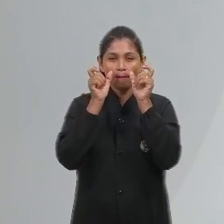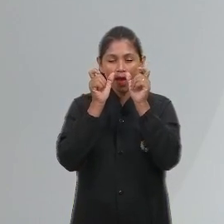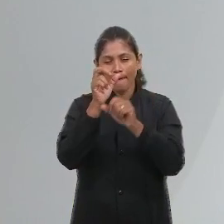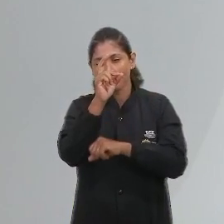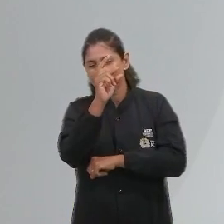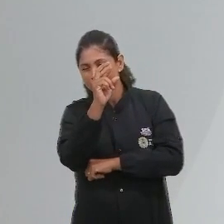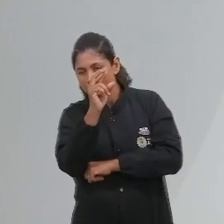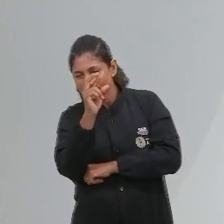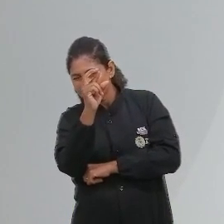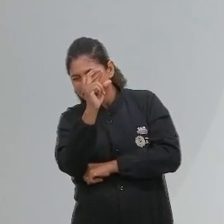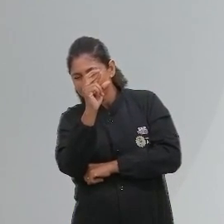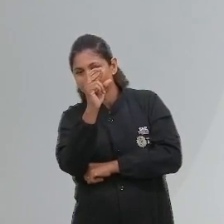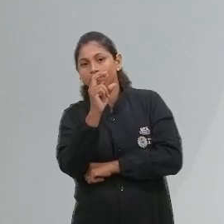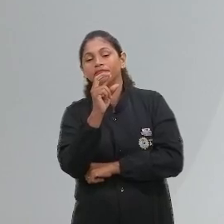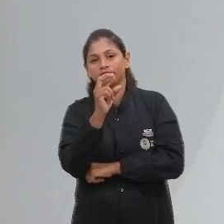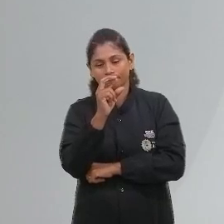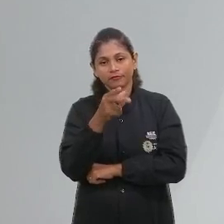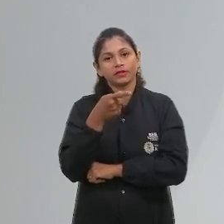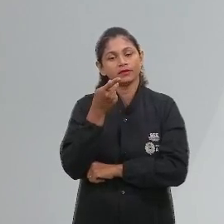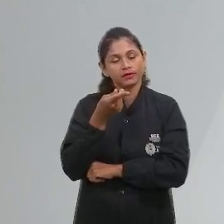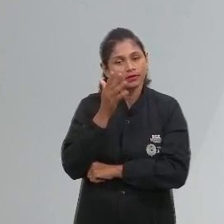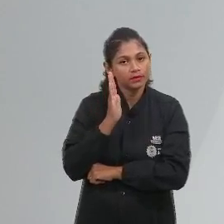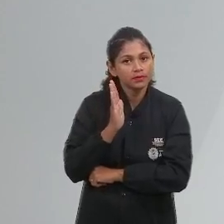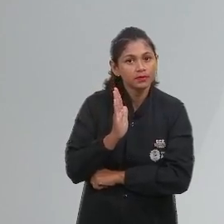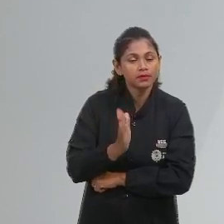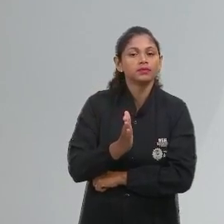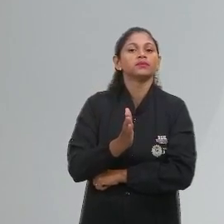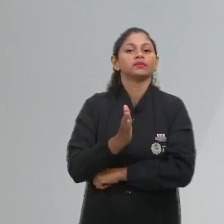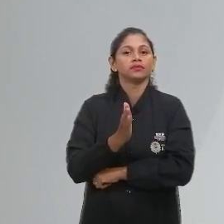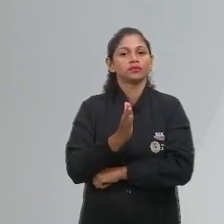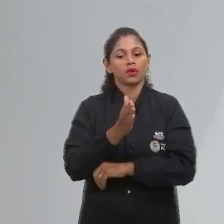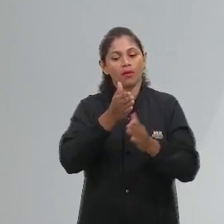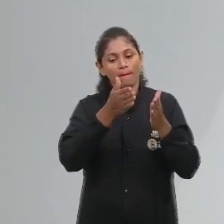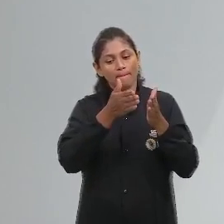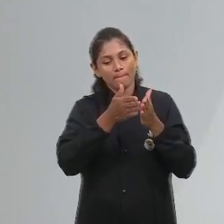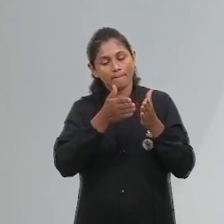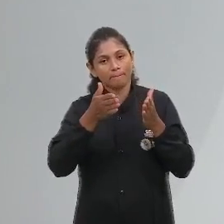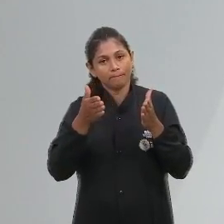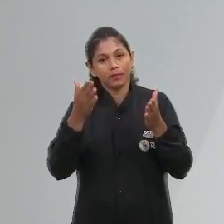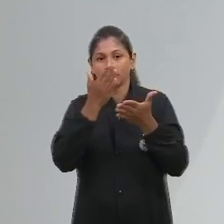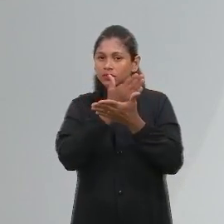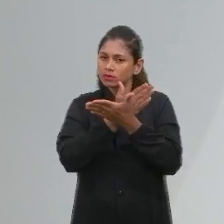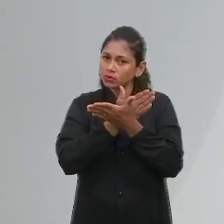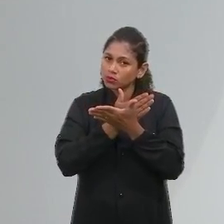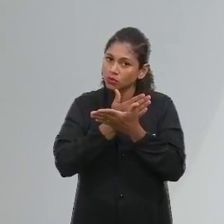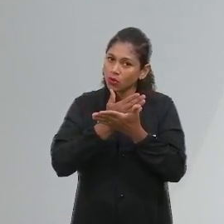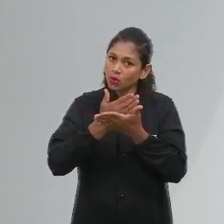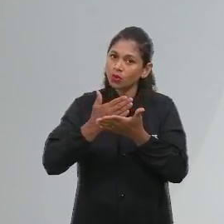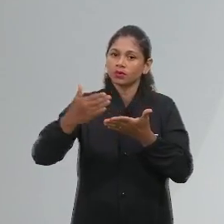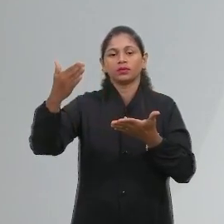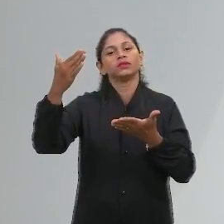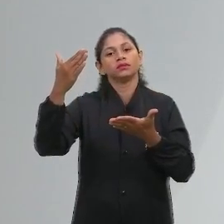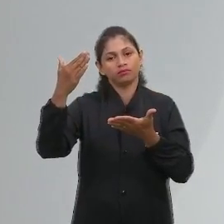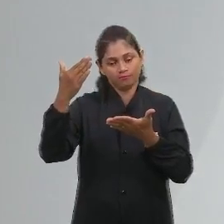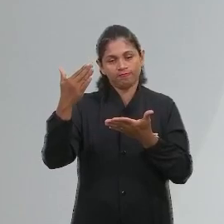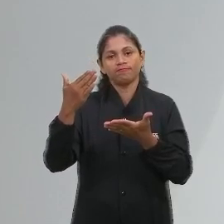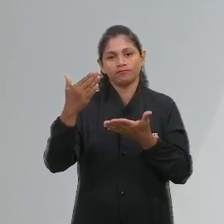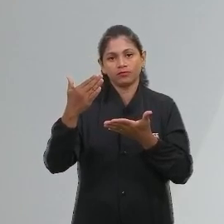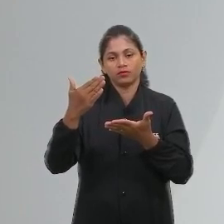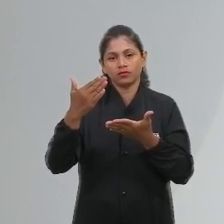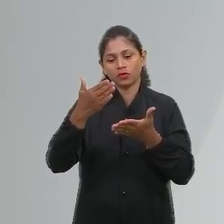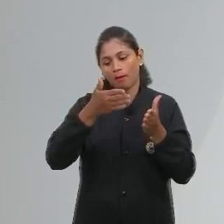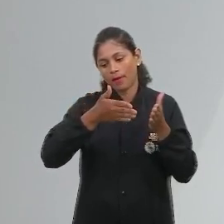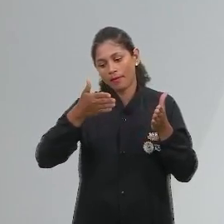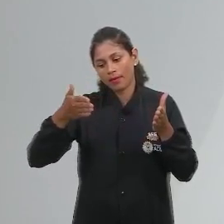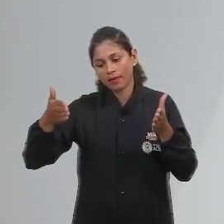eu comentei anteriormente com todos vocês, esse é o passo inicial, né, para que se inicie o processo